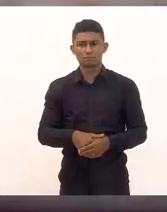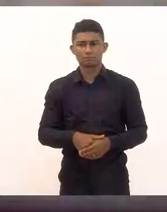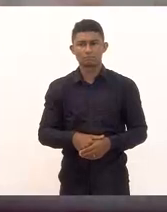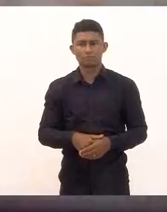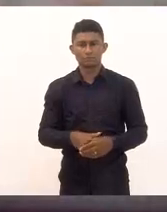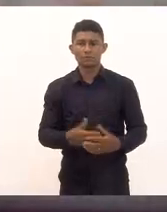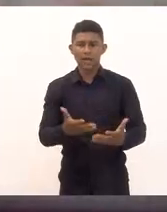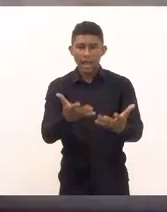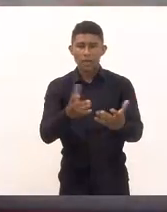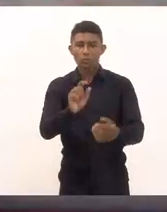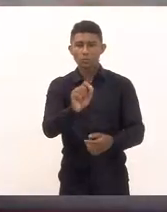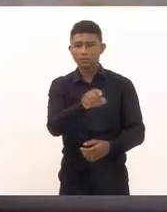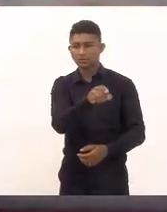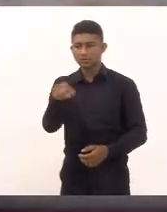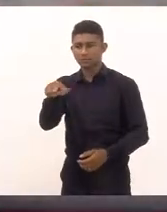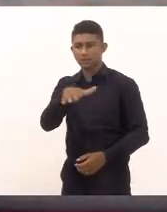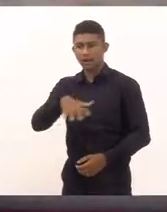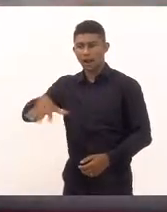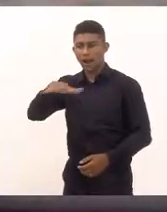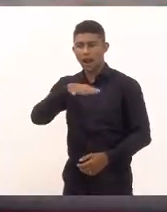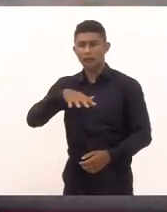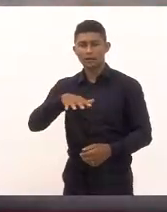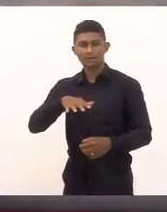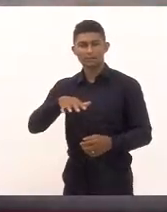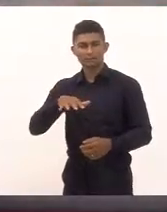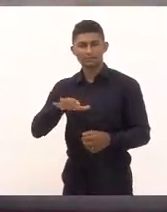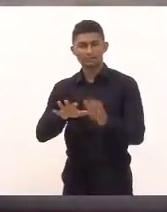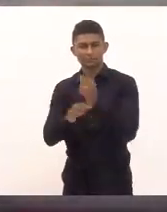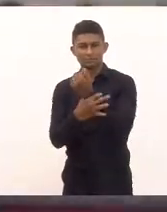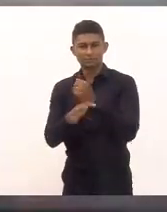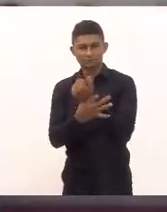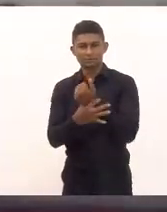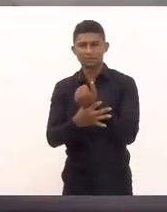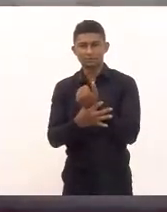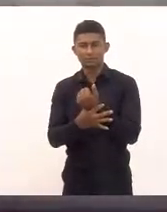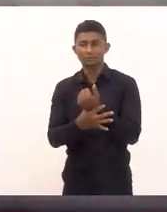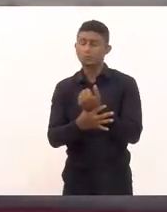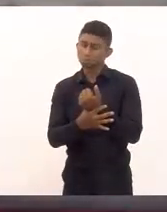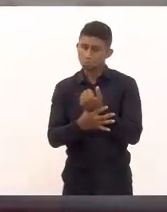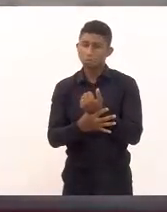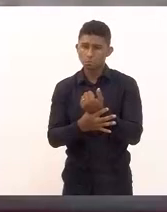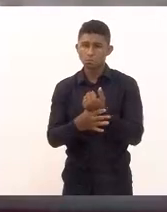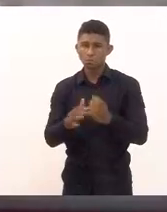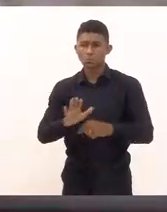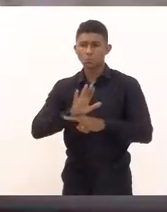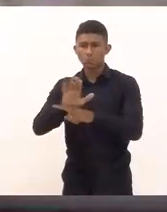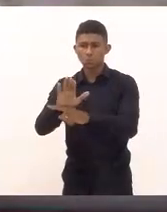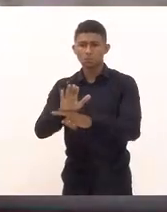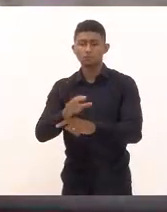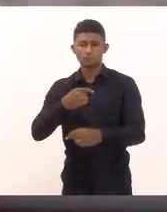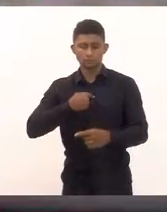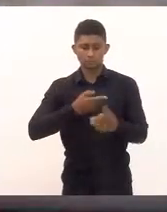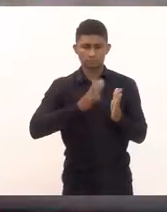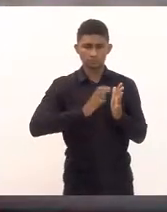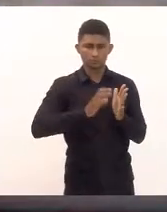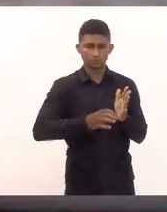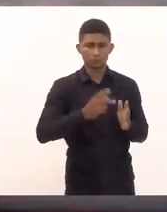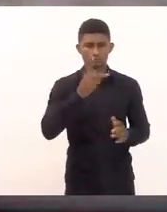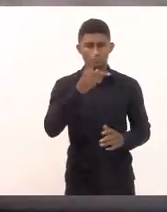defesa incondicional, sem abrir mão da crítica que fazemos. Eu sou vice-líder da bancada do PSOL